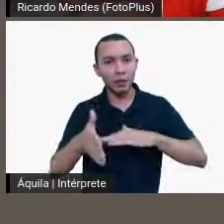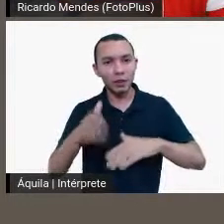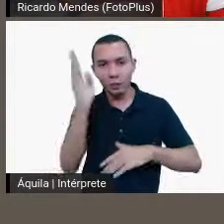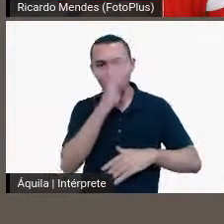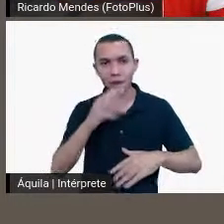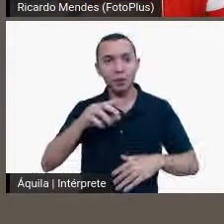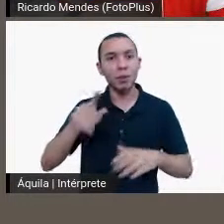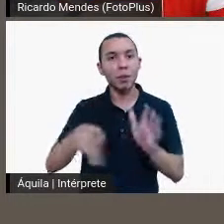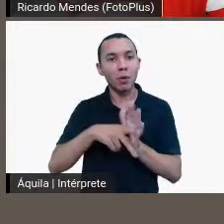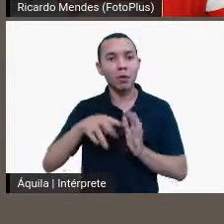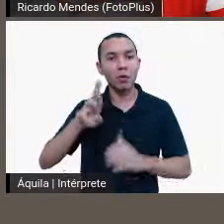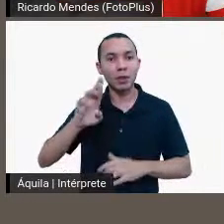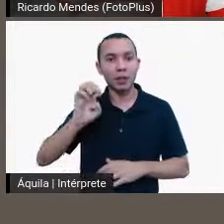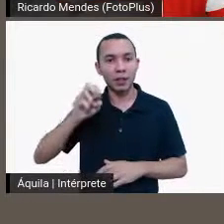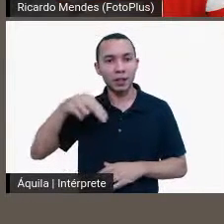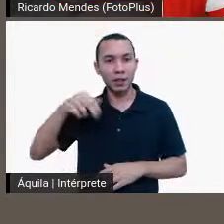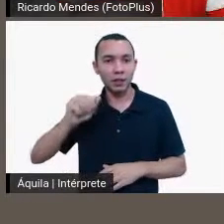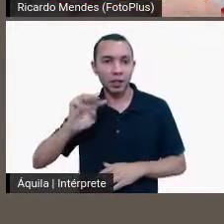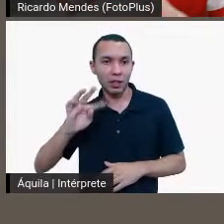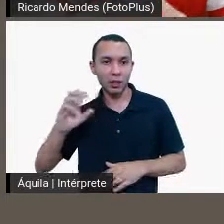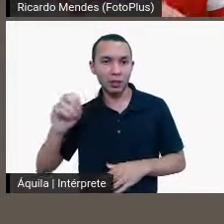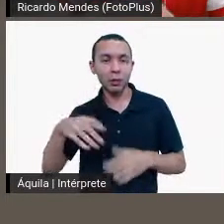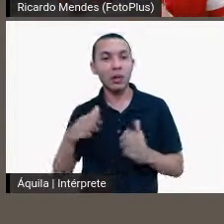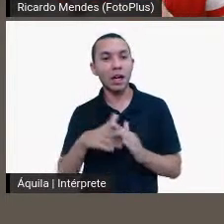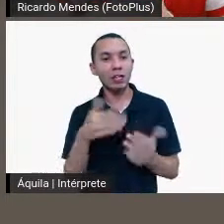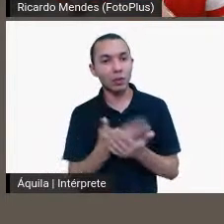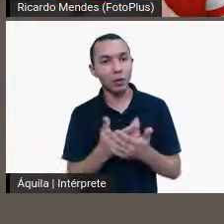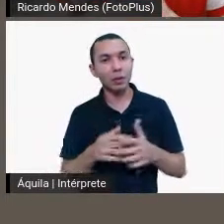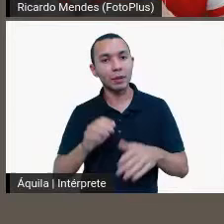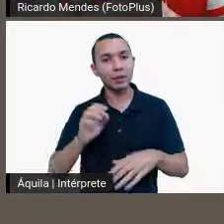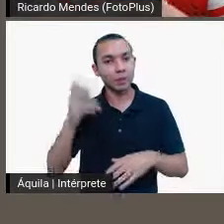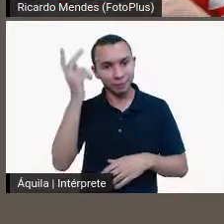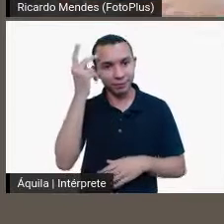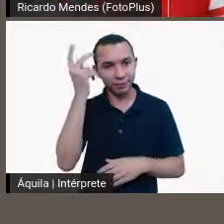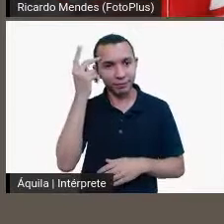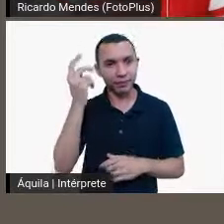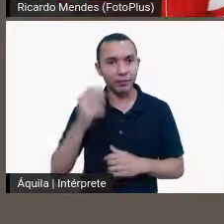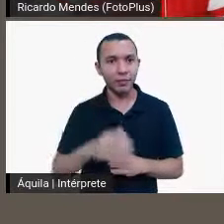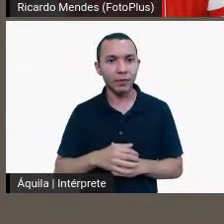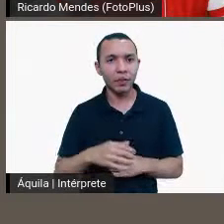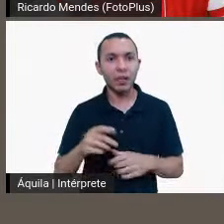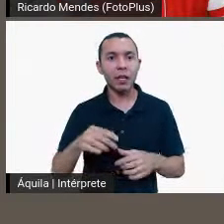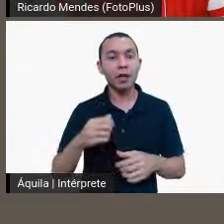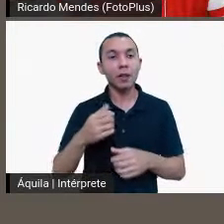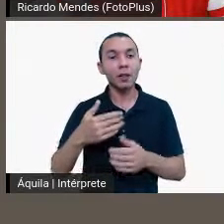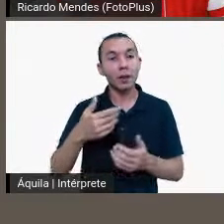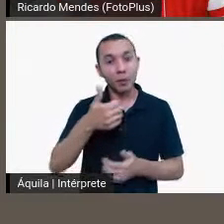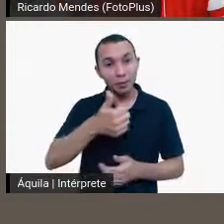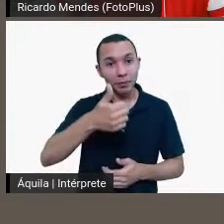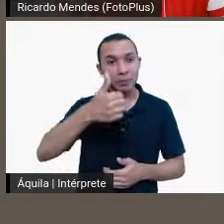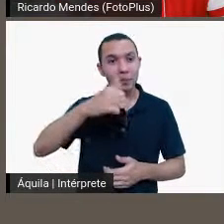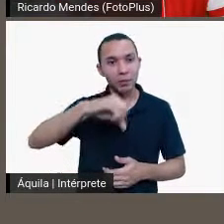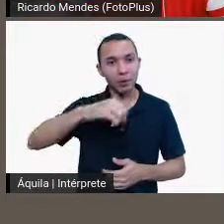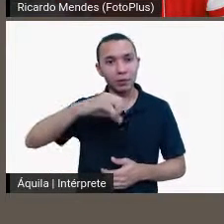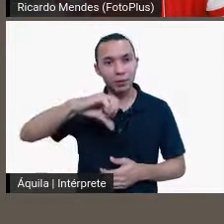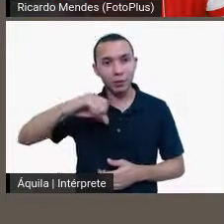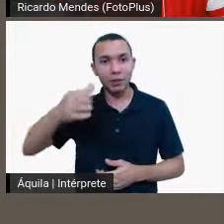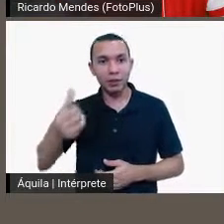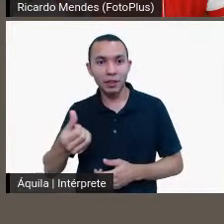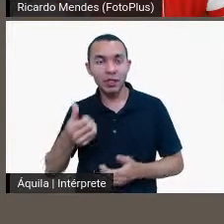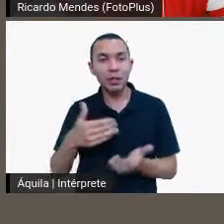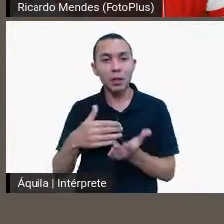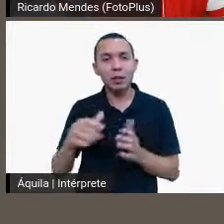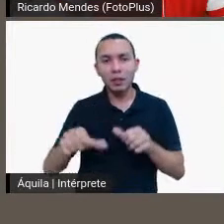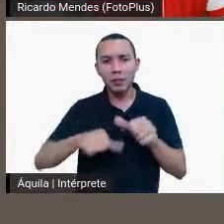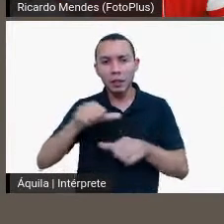Rodrigues, que aborda com destaque a Escola Paulista. Note que, editado em 96 e reeditado em 2004, o